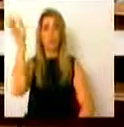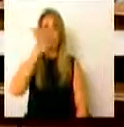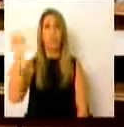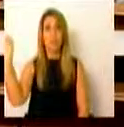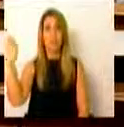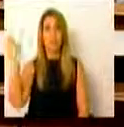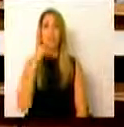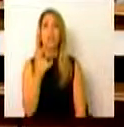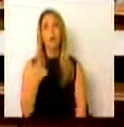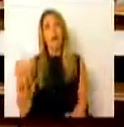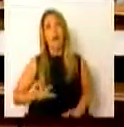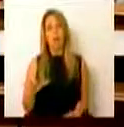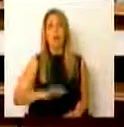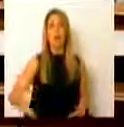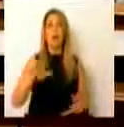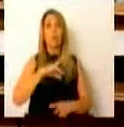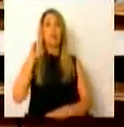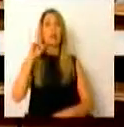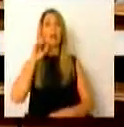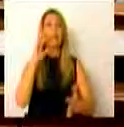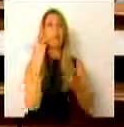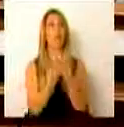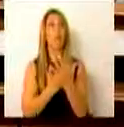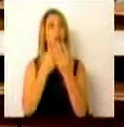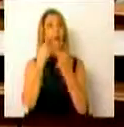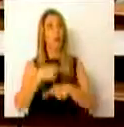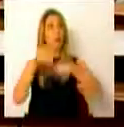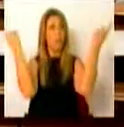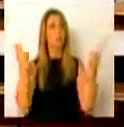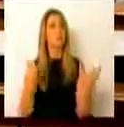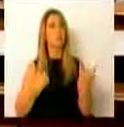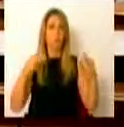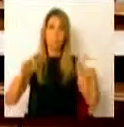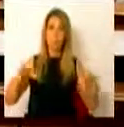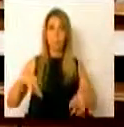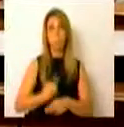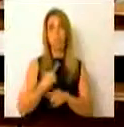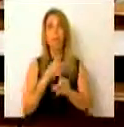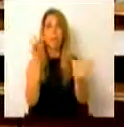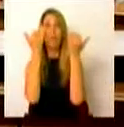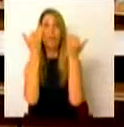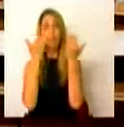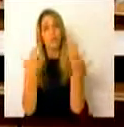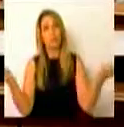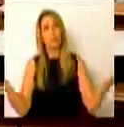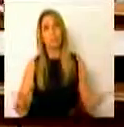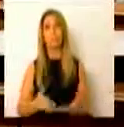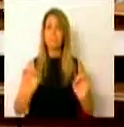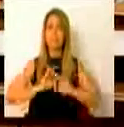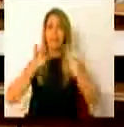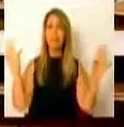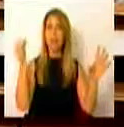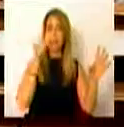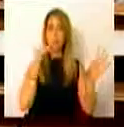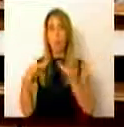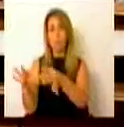facto o local que é o garante da divulgação, da recolha, vou terminar, Sr. Presidente, destas mesmas informações e, portanto, é também particularmente claro como essa